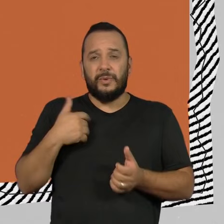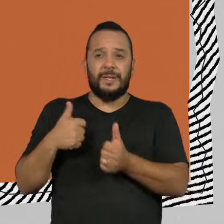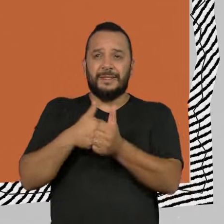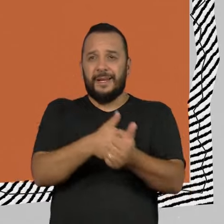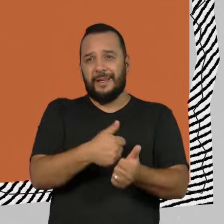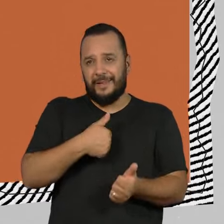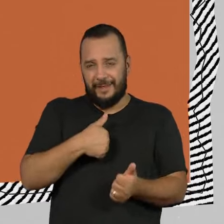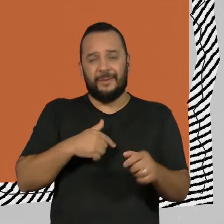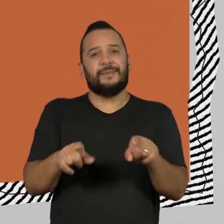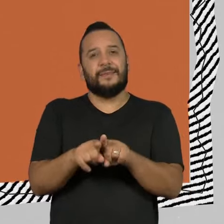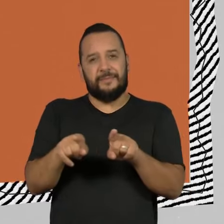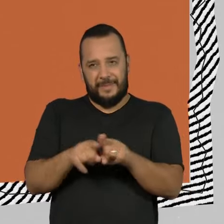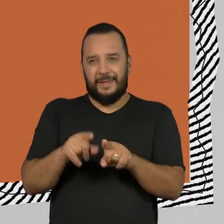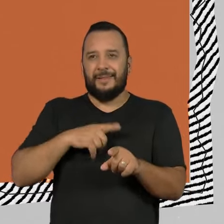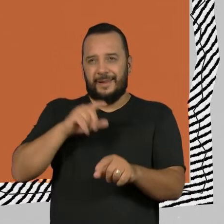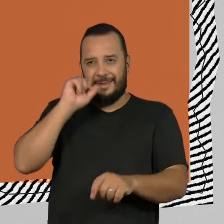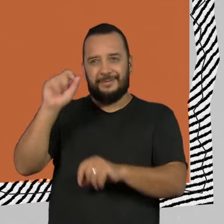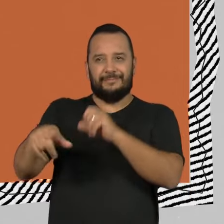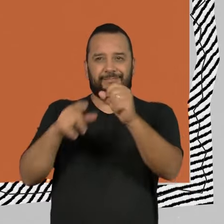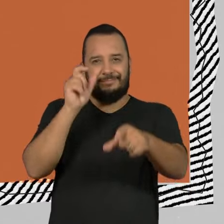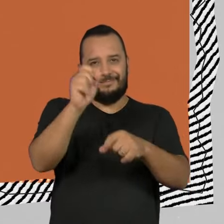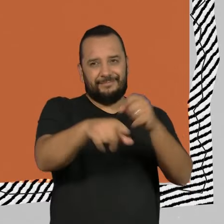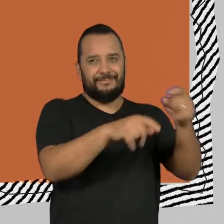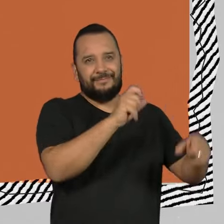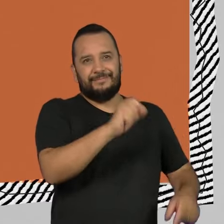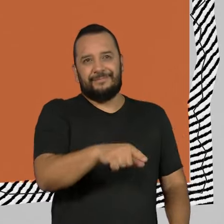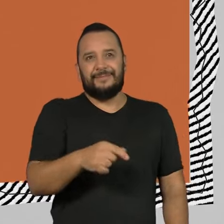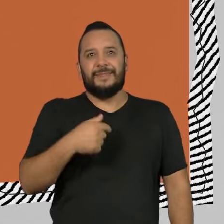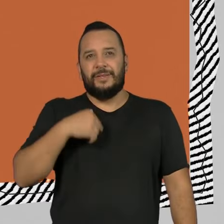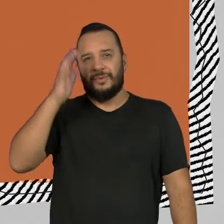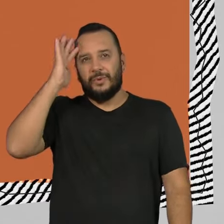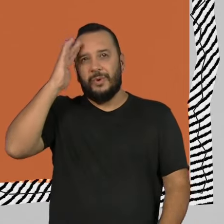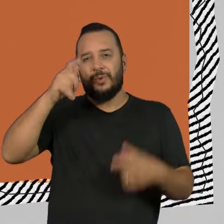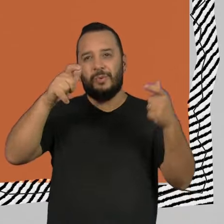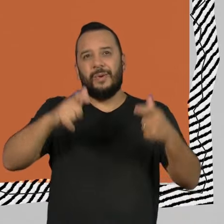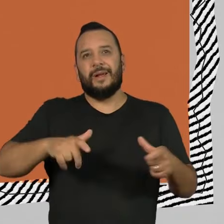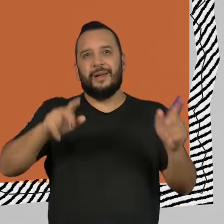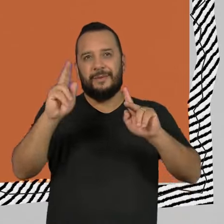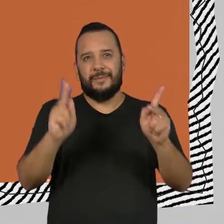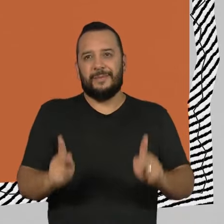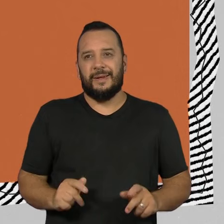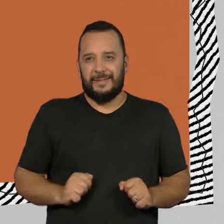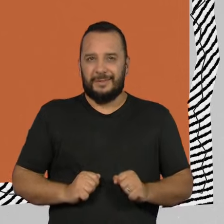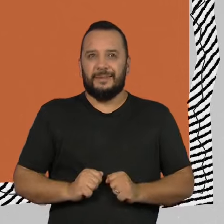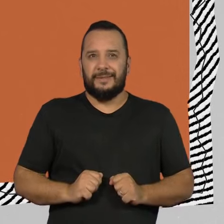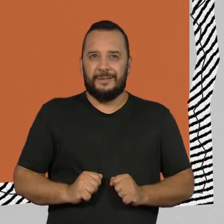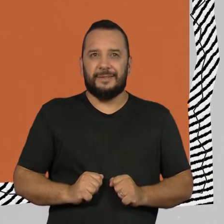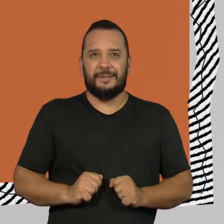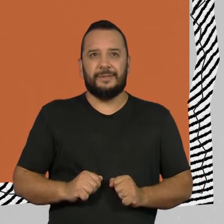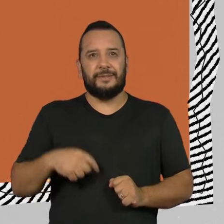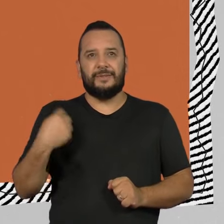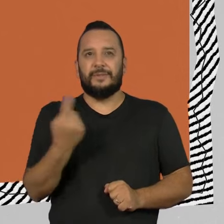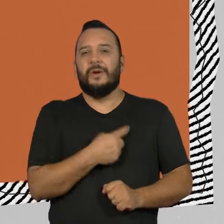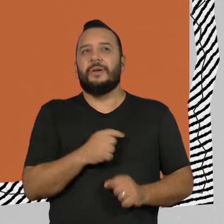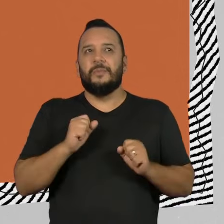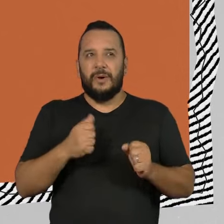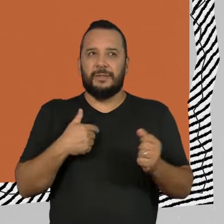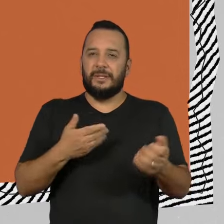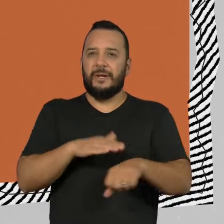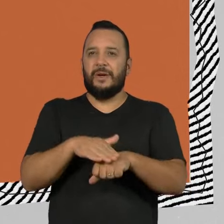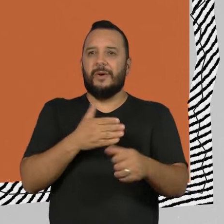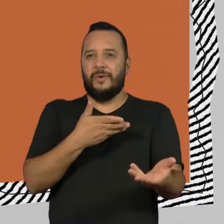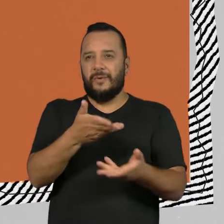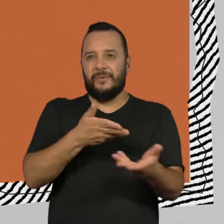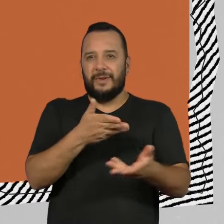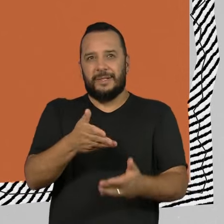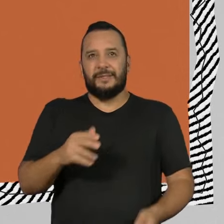sofrem a mesma hostilidade por isso eu sonho com um lugar de paz onde a gente possa realmente conversar longe da